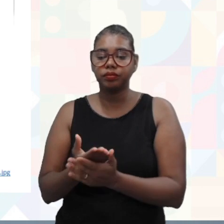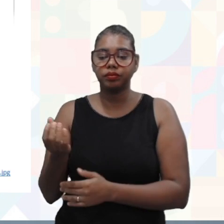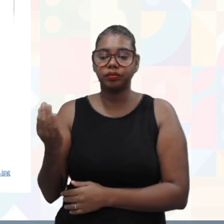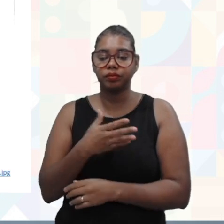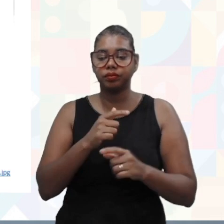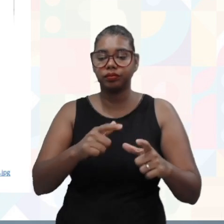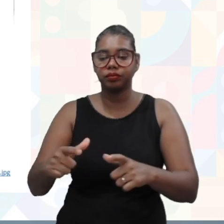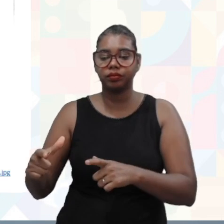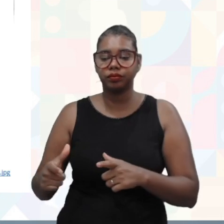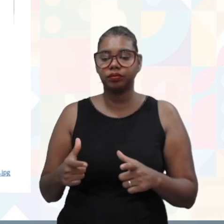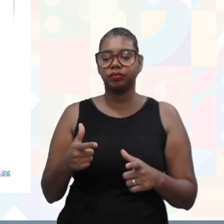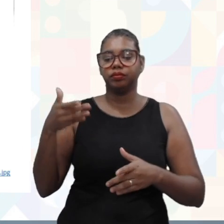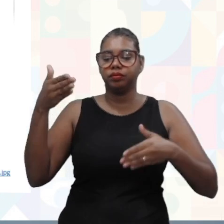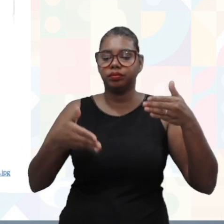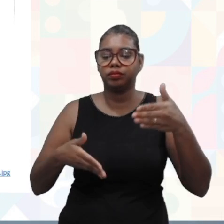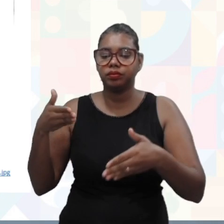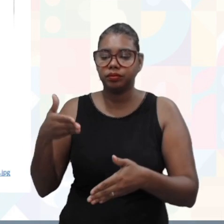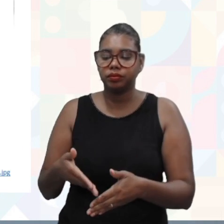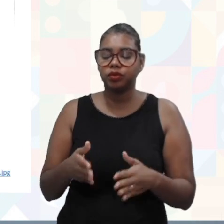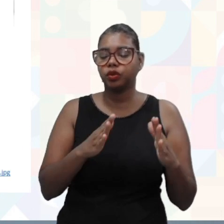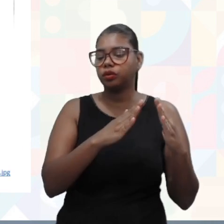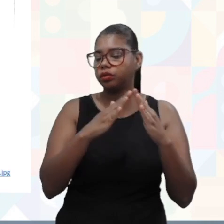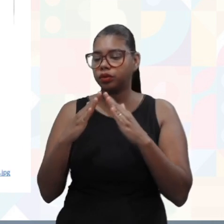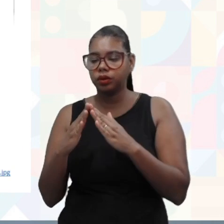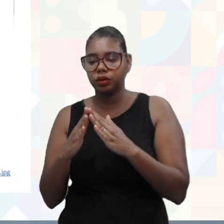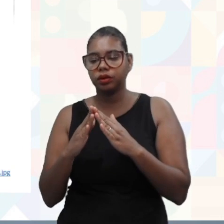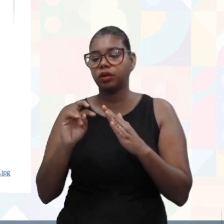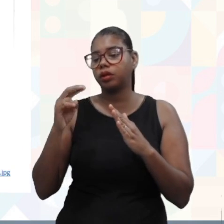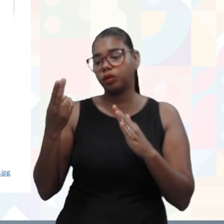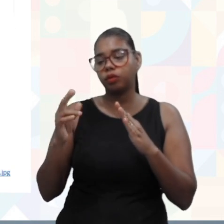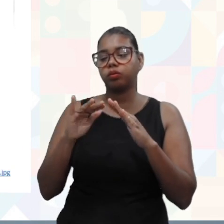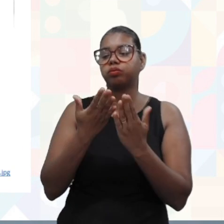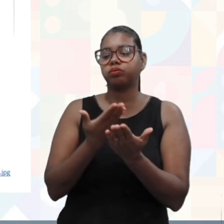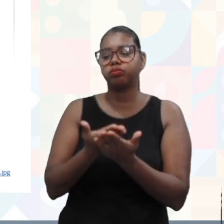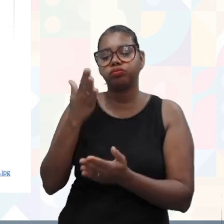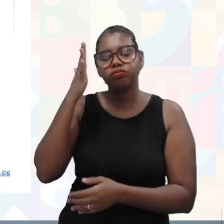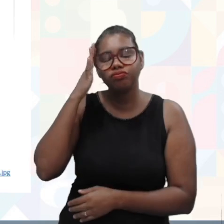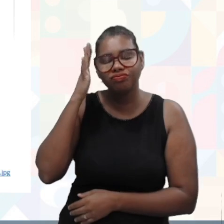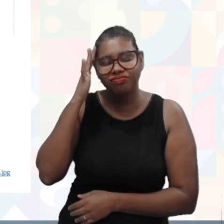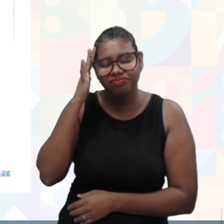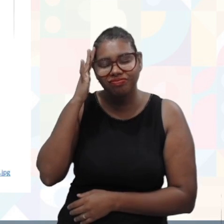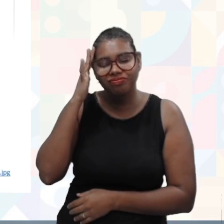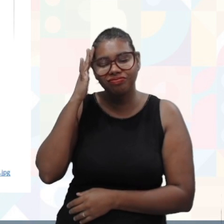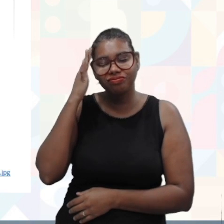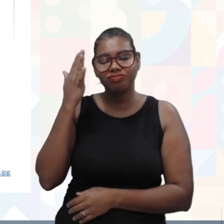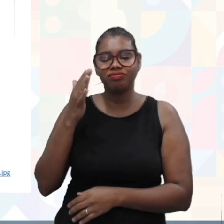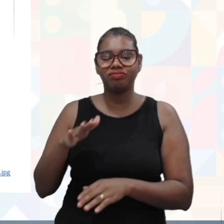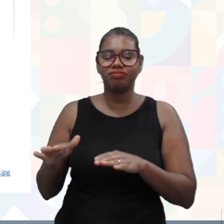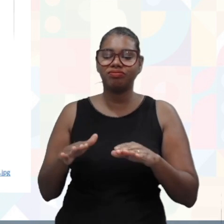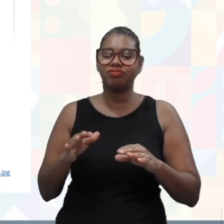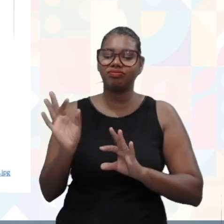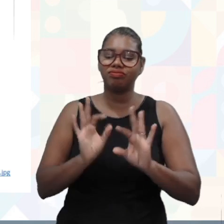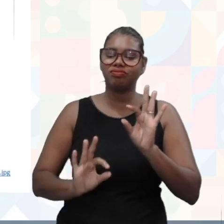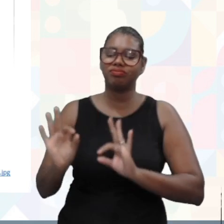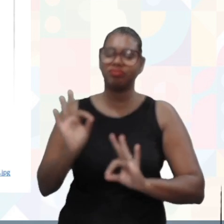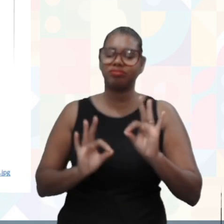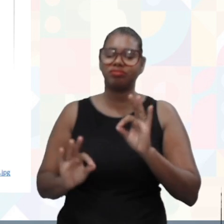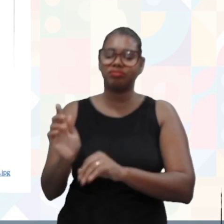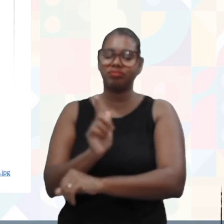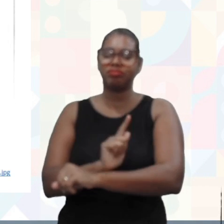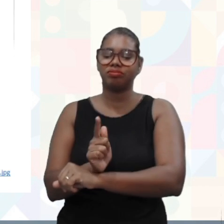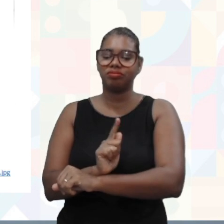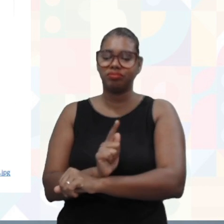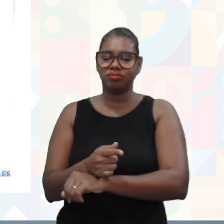de participação, onde a comunidade escolar ela vai compreender esse movimento da organização e da